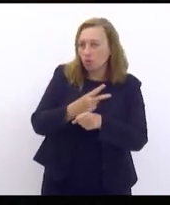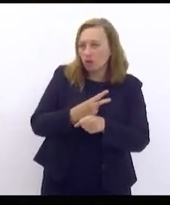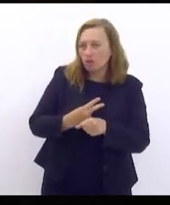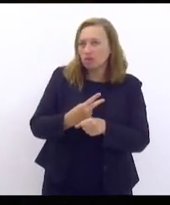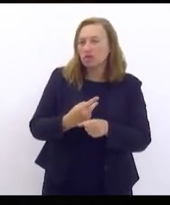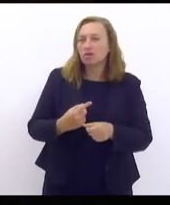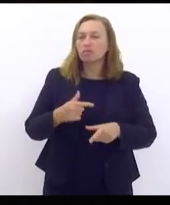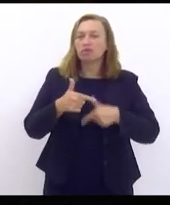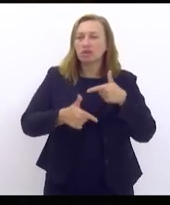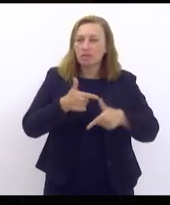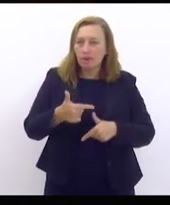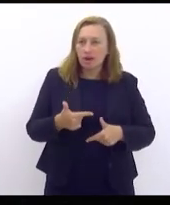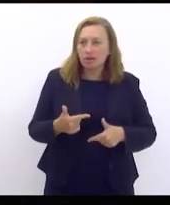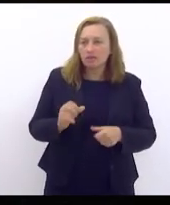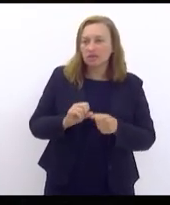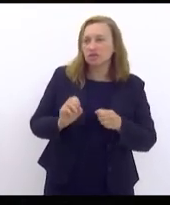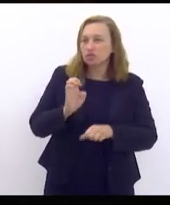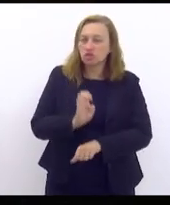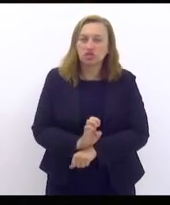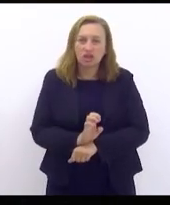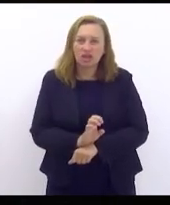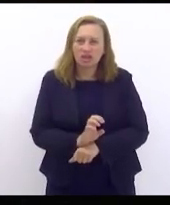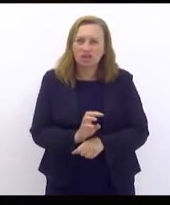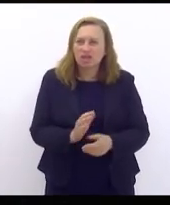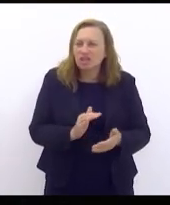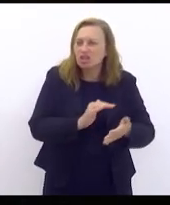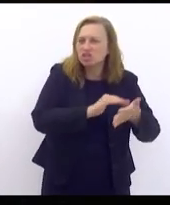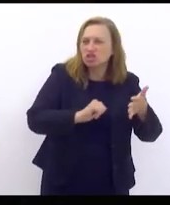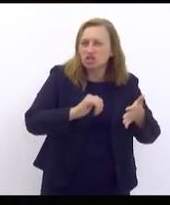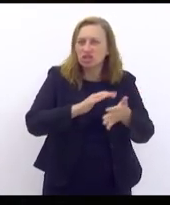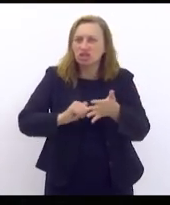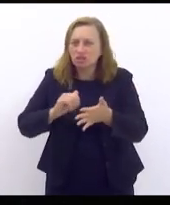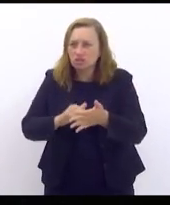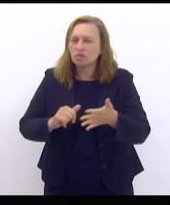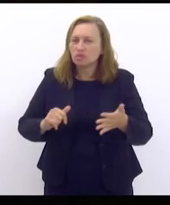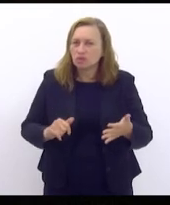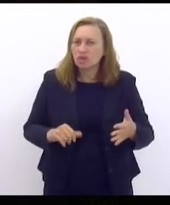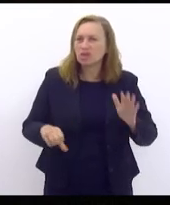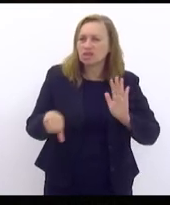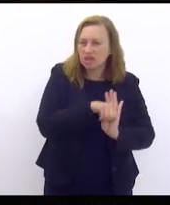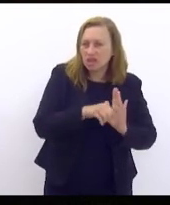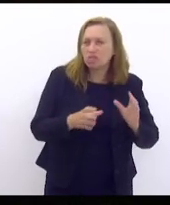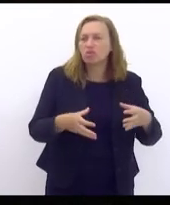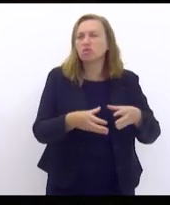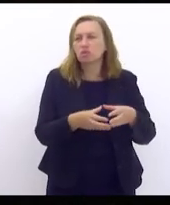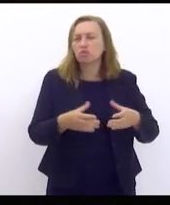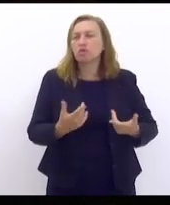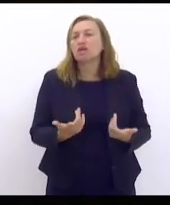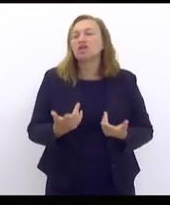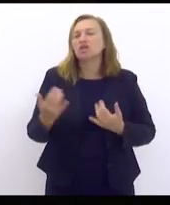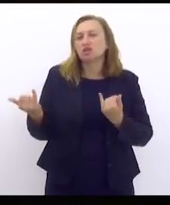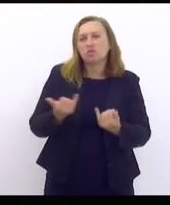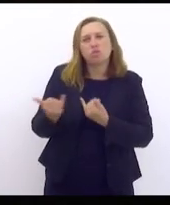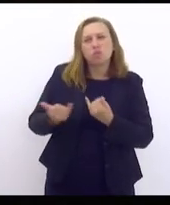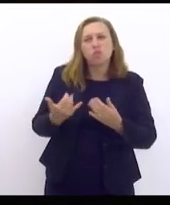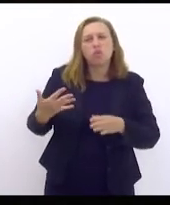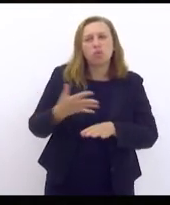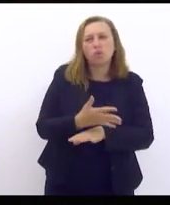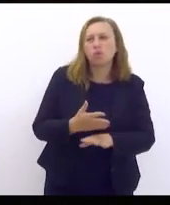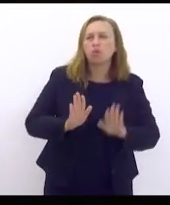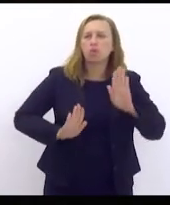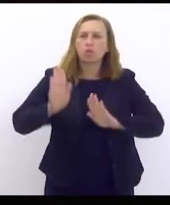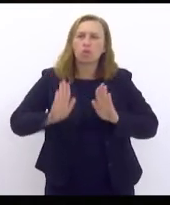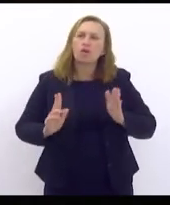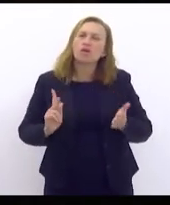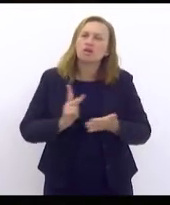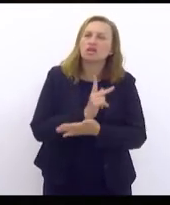trabalho que nós estamos fazendo no Estado, desmantelando essa máfia. E aí chega a informação sobre essa licitação que vai acontecer